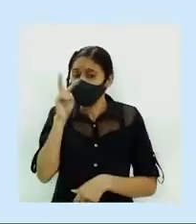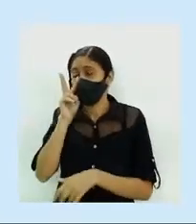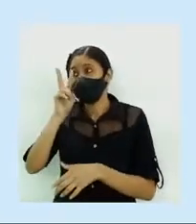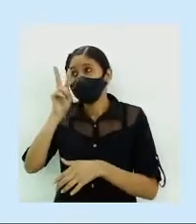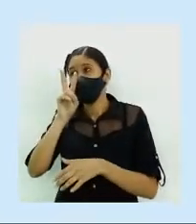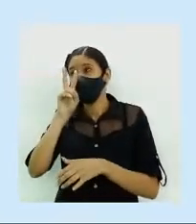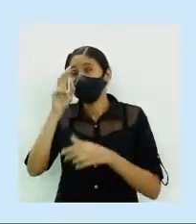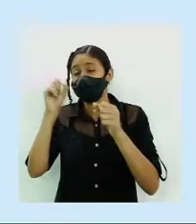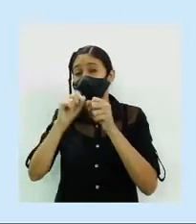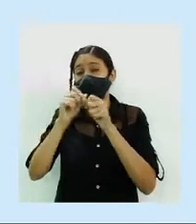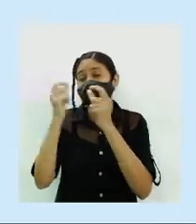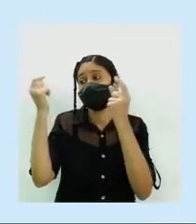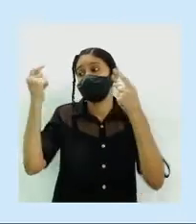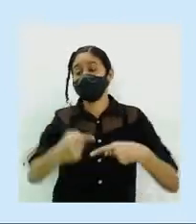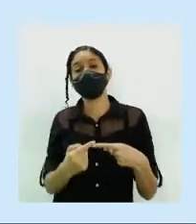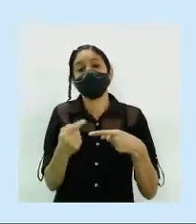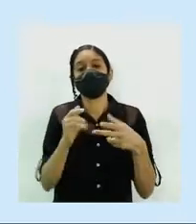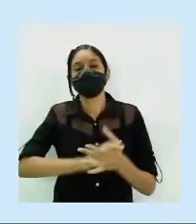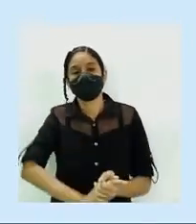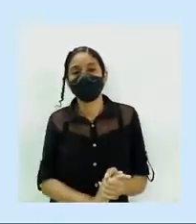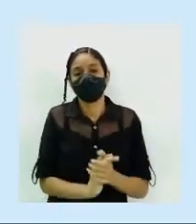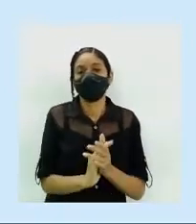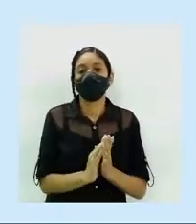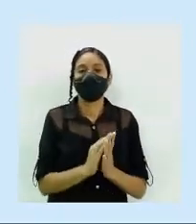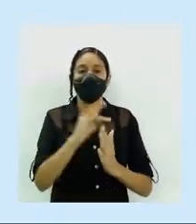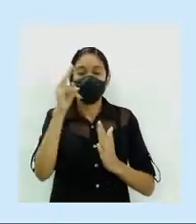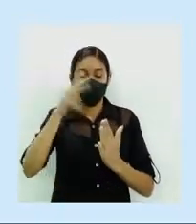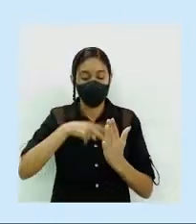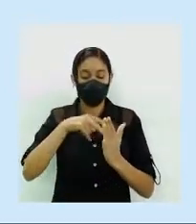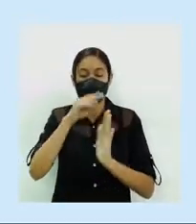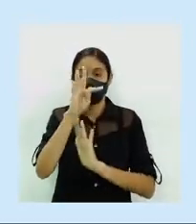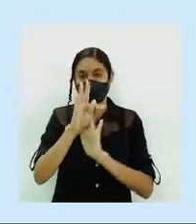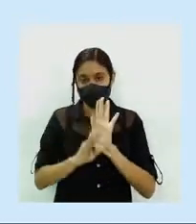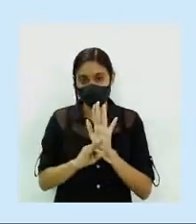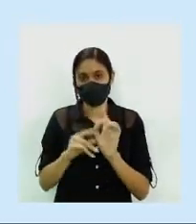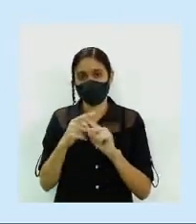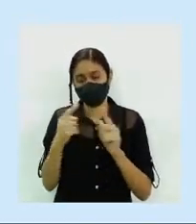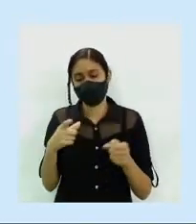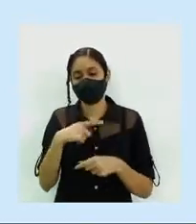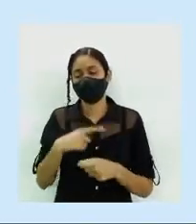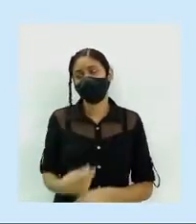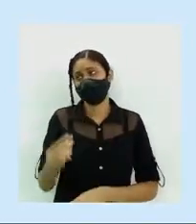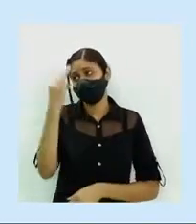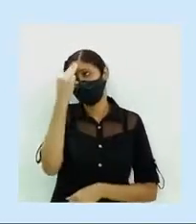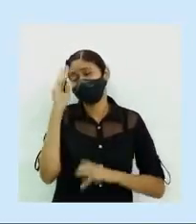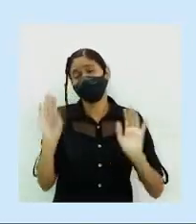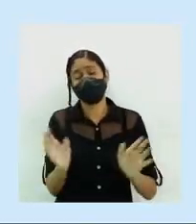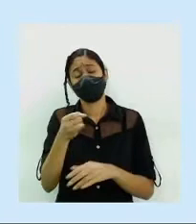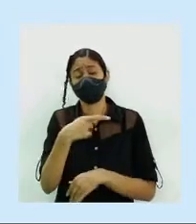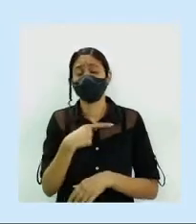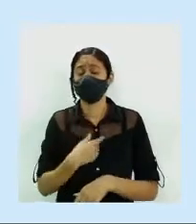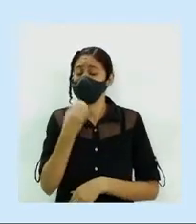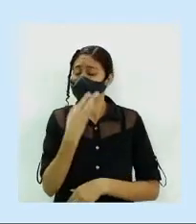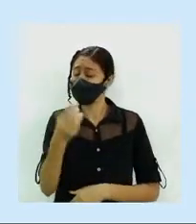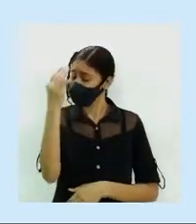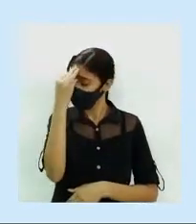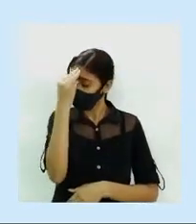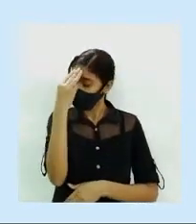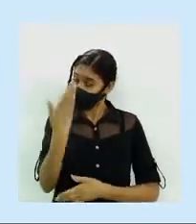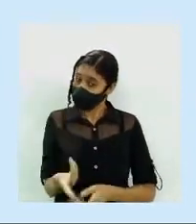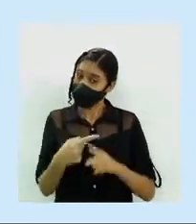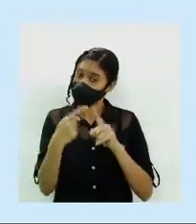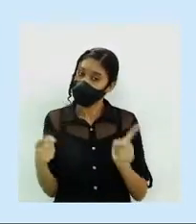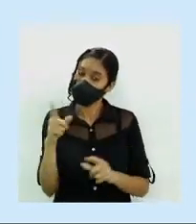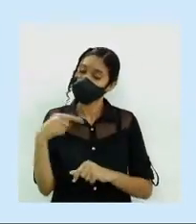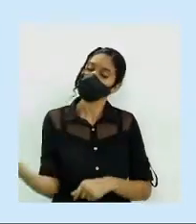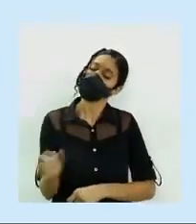hora da batalha, fazer a leitura do poema. Ou você pode realmente ter decorado, se tiver uma boa memória. Mas